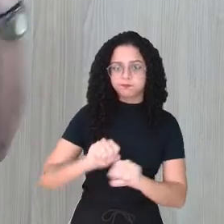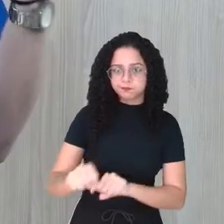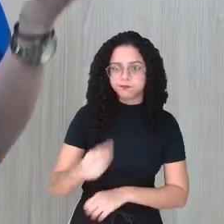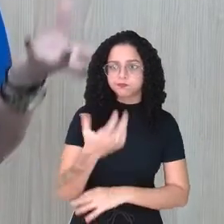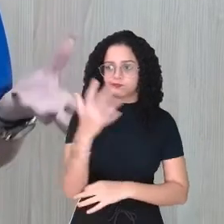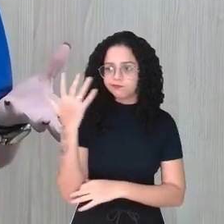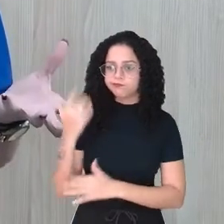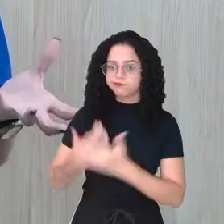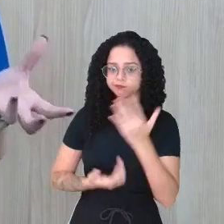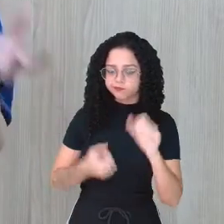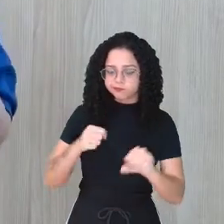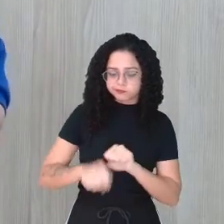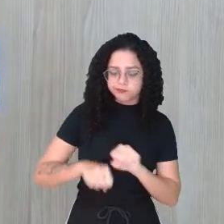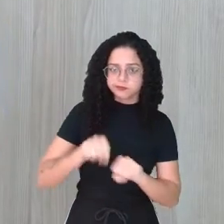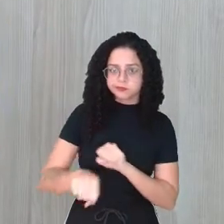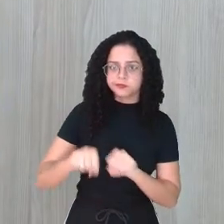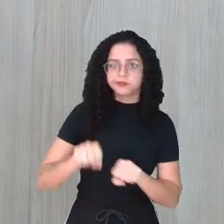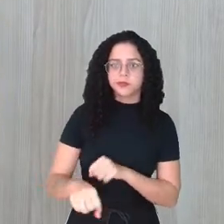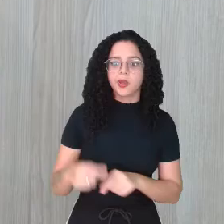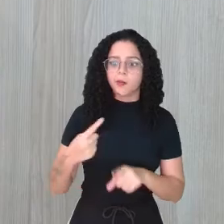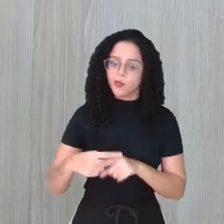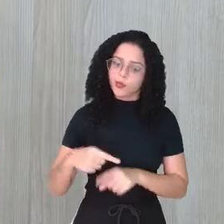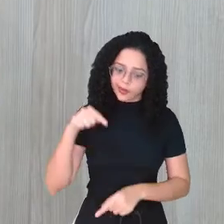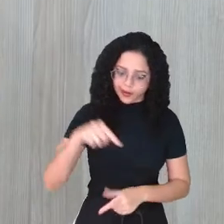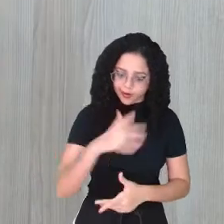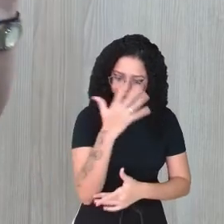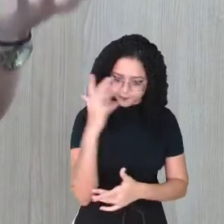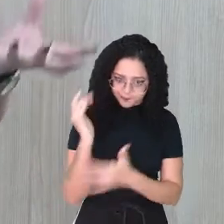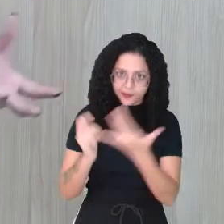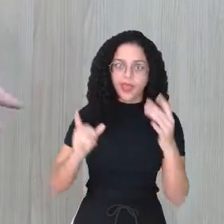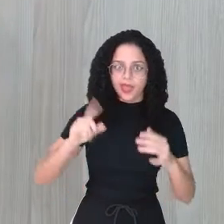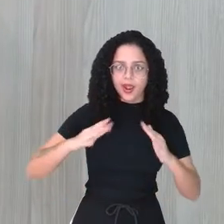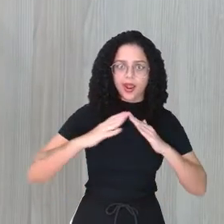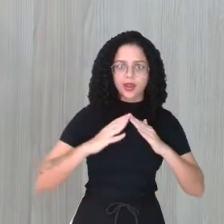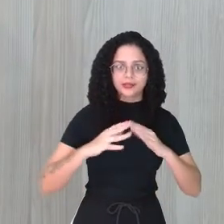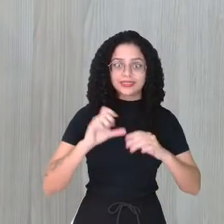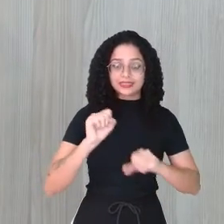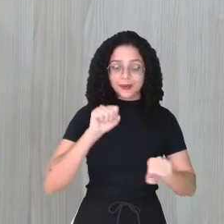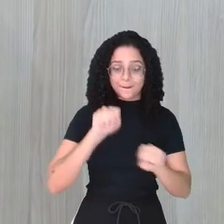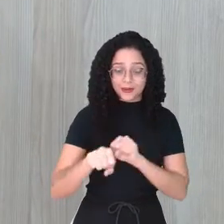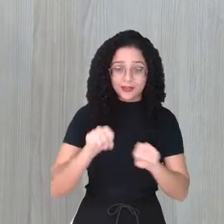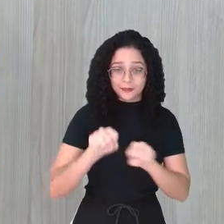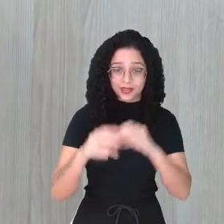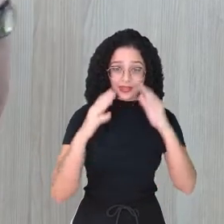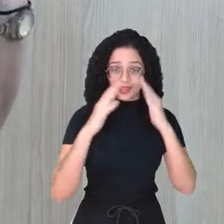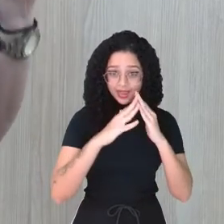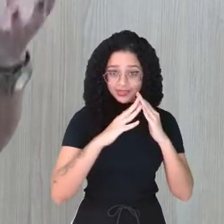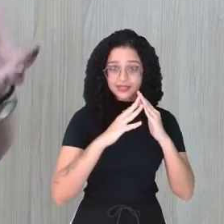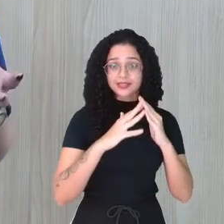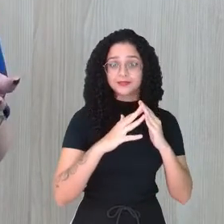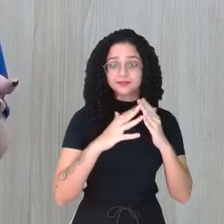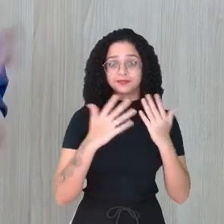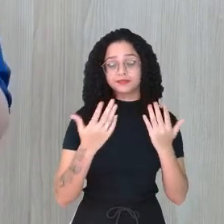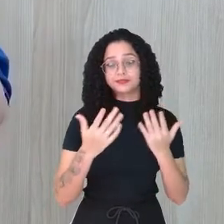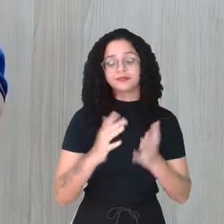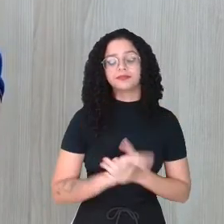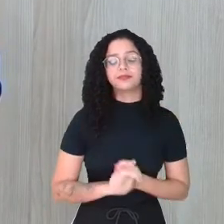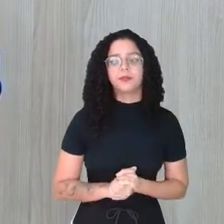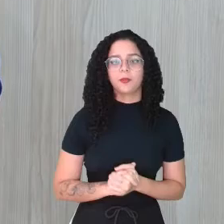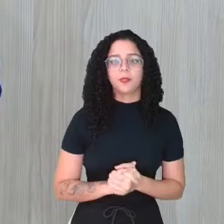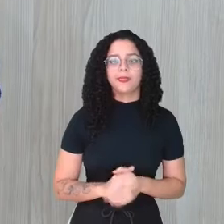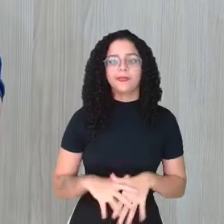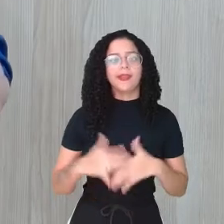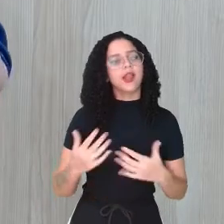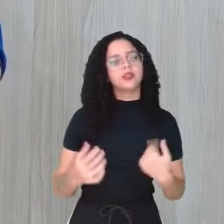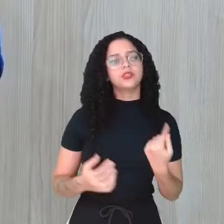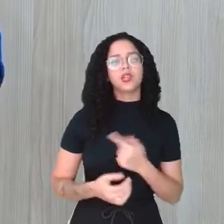seu habitat, né? Porque aqui é a nossa casa. Então, se a gente destrói a nossa casa, a gente está destruindo o nosso habitat. E aí a